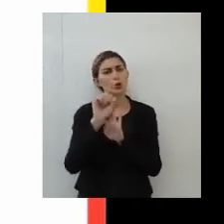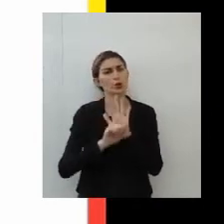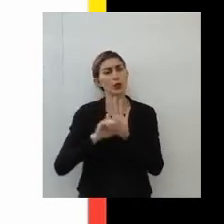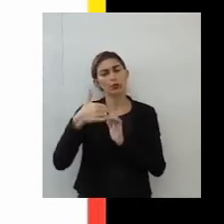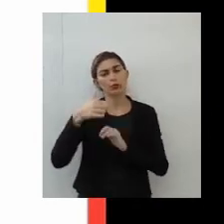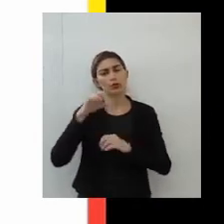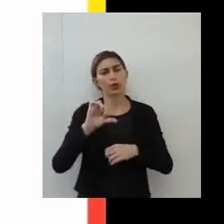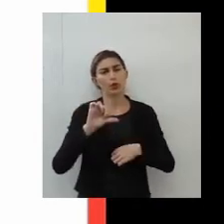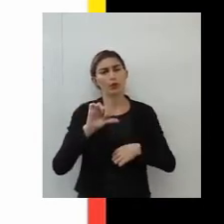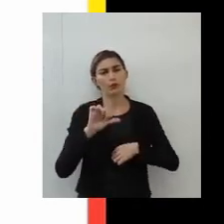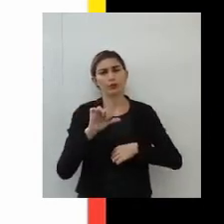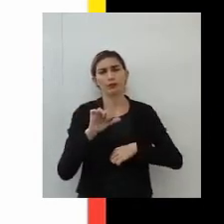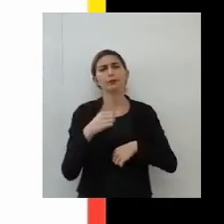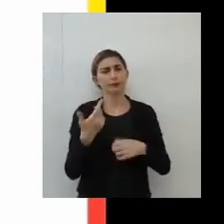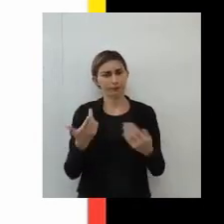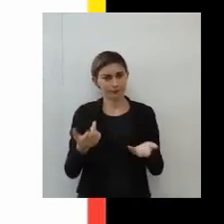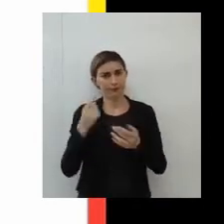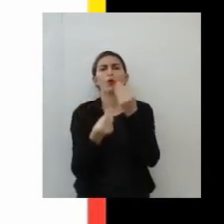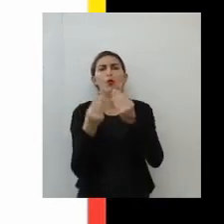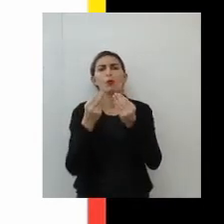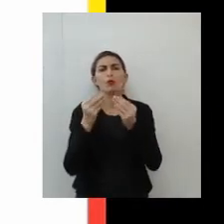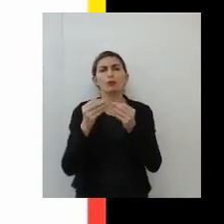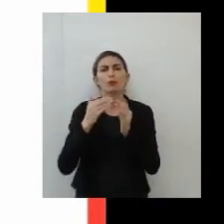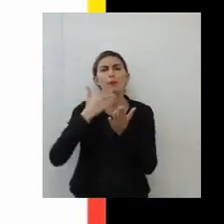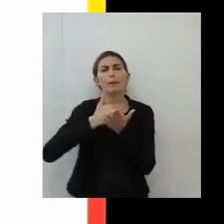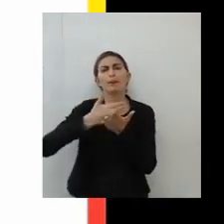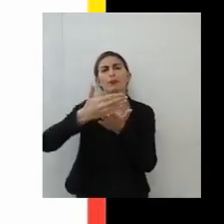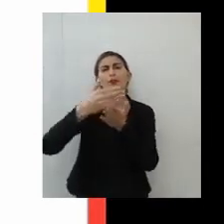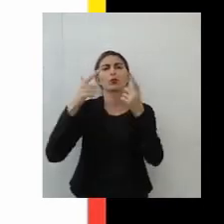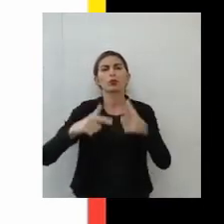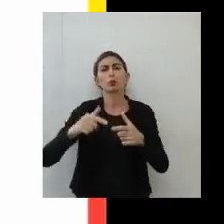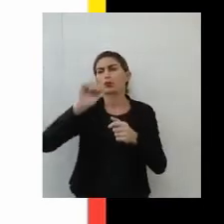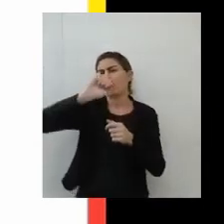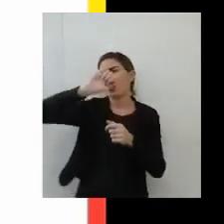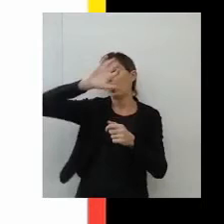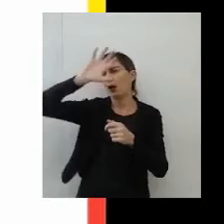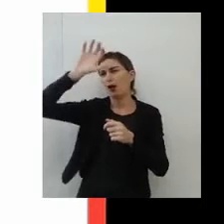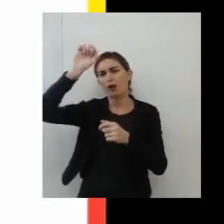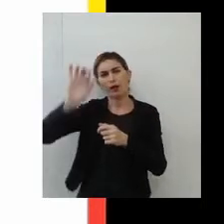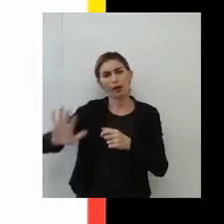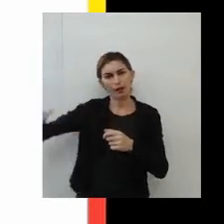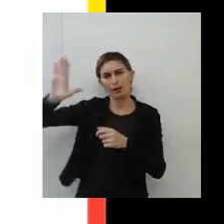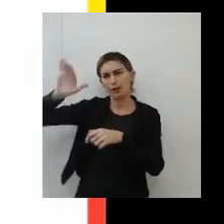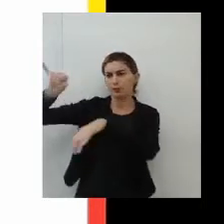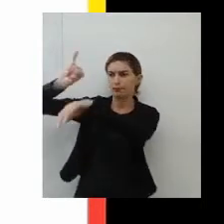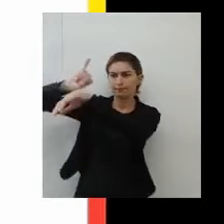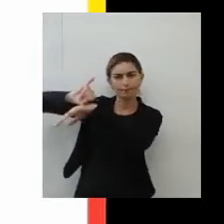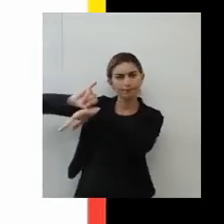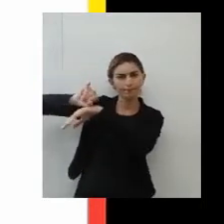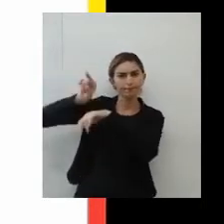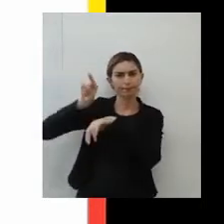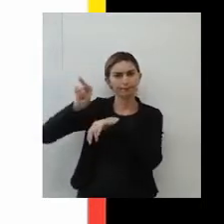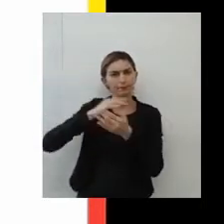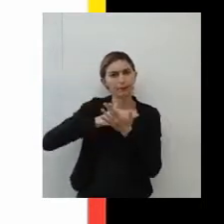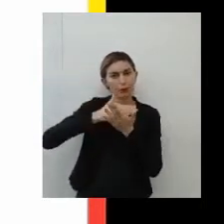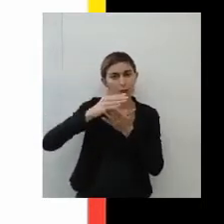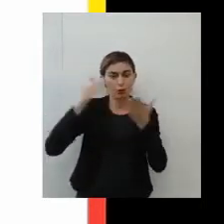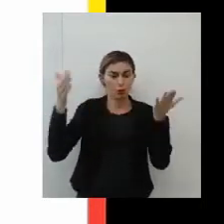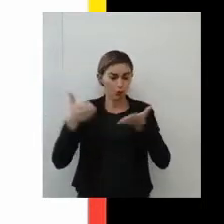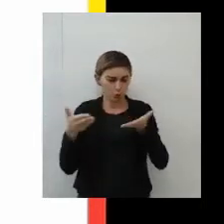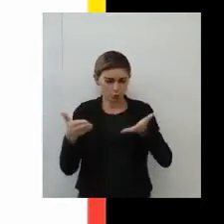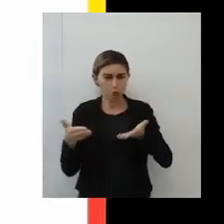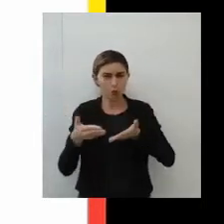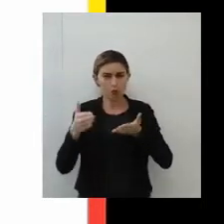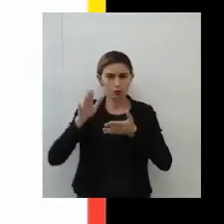XIX, com o advento das ciências, tá? Na região da Ásia Central. Hoje,